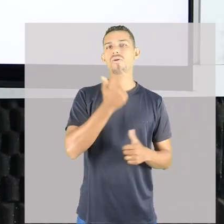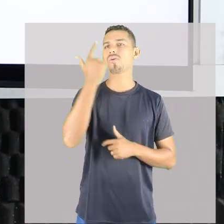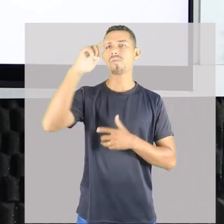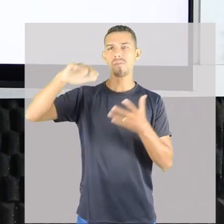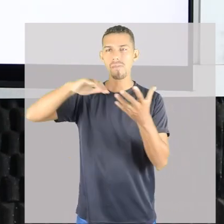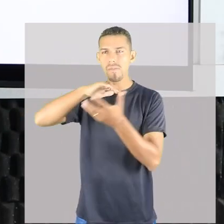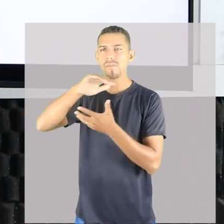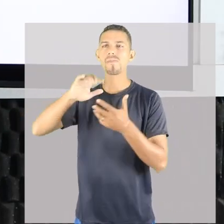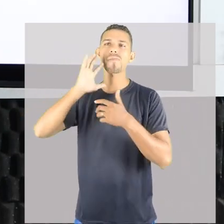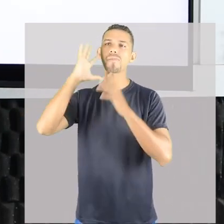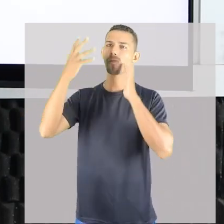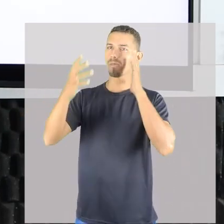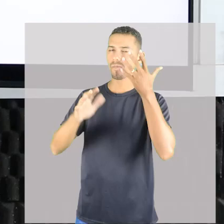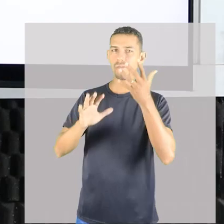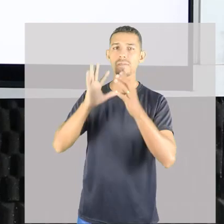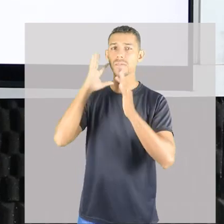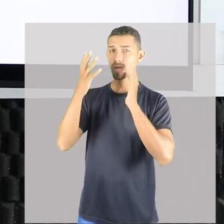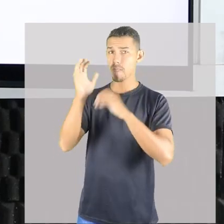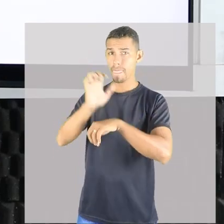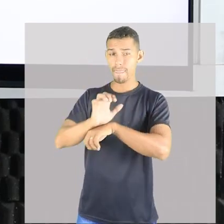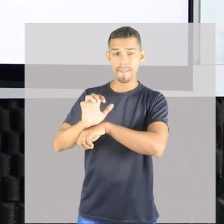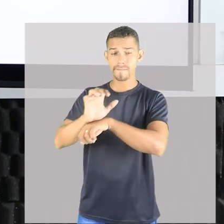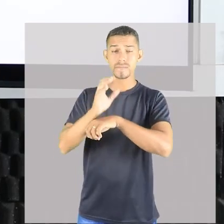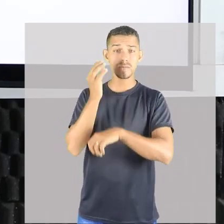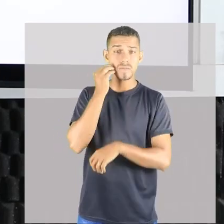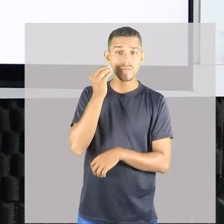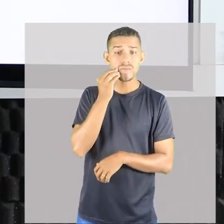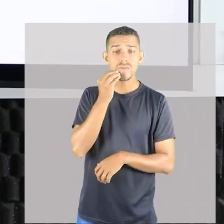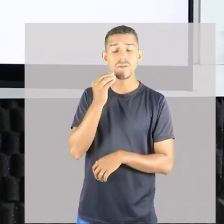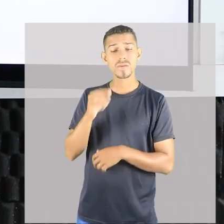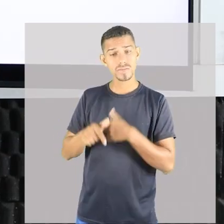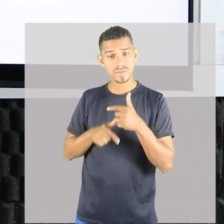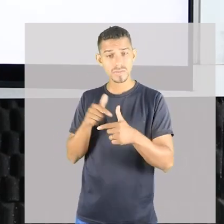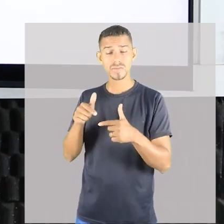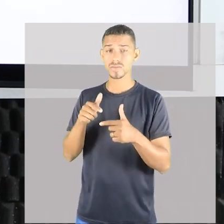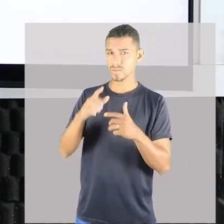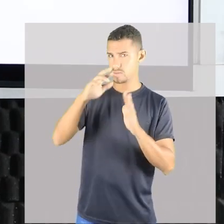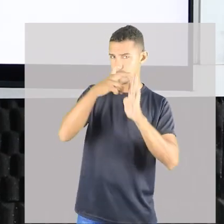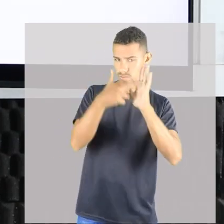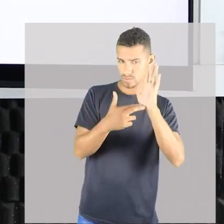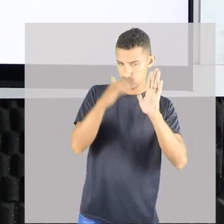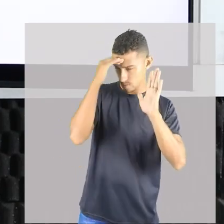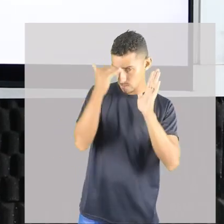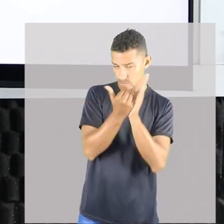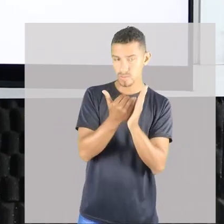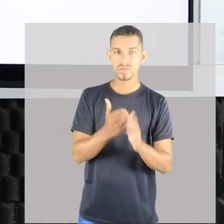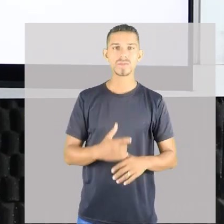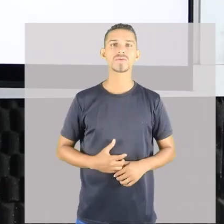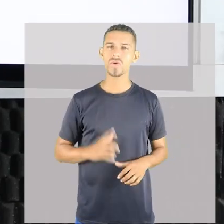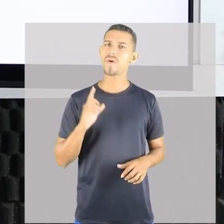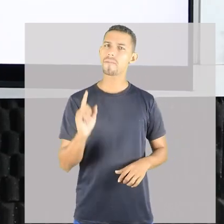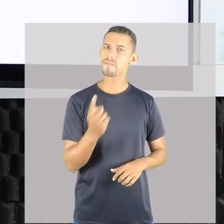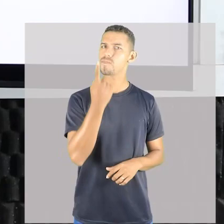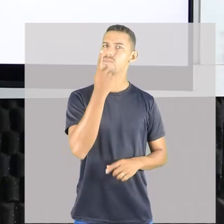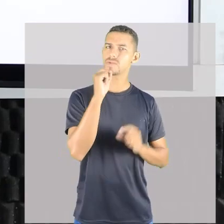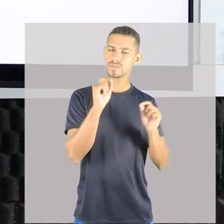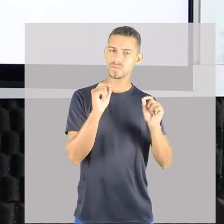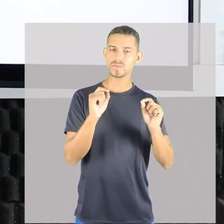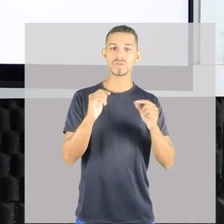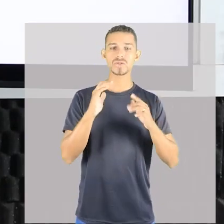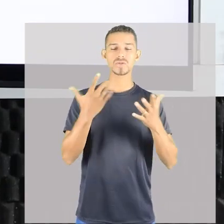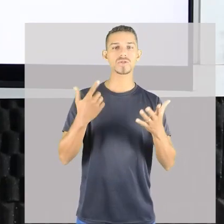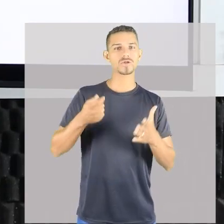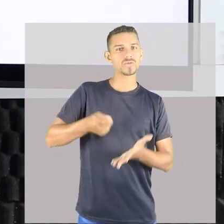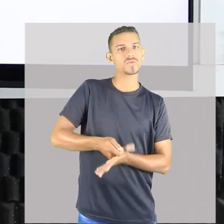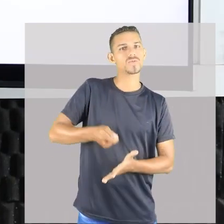outras rebeliões surgiram, e o Estado, tentando manter a dita ordem, né, estabeleceu mais ainda, né, uma